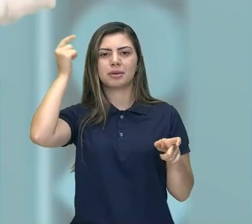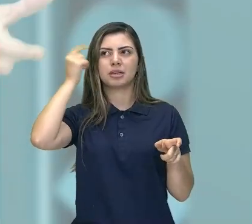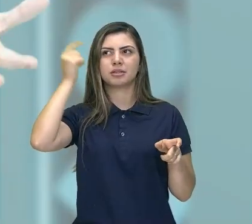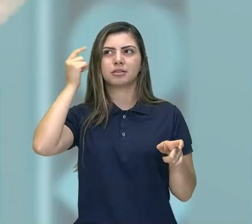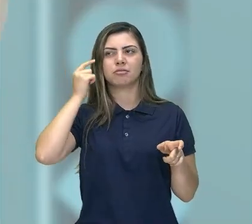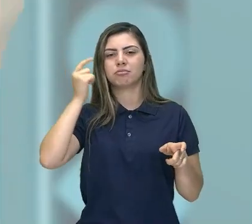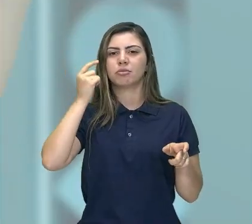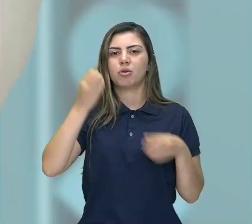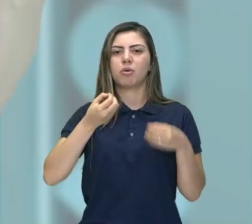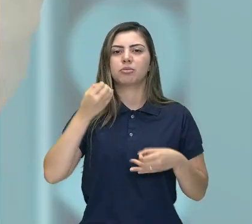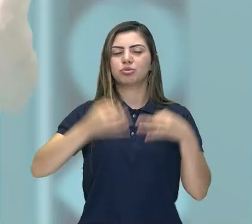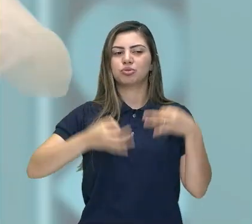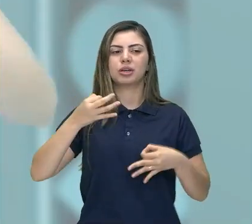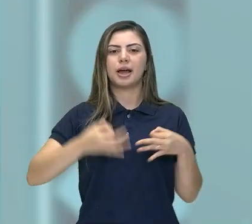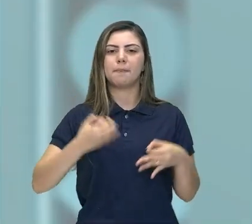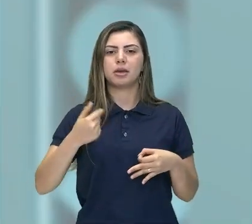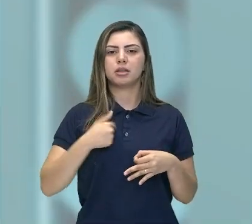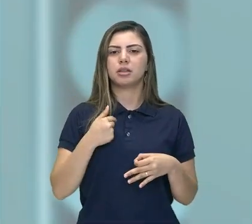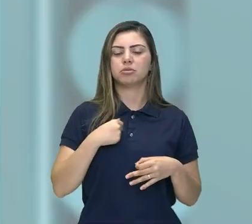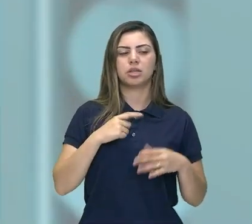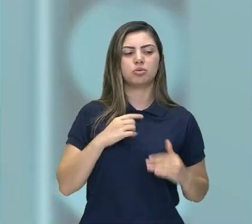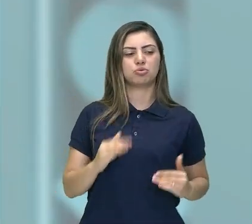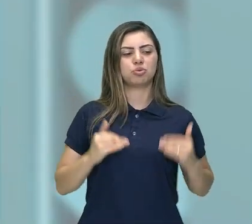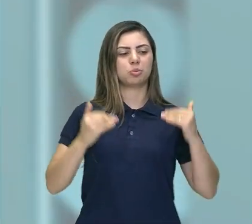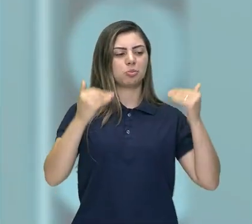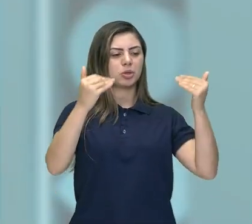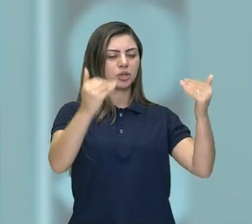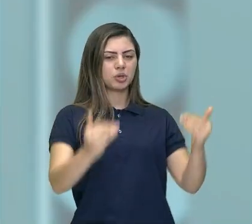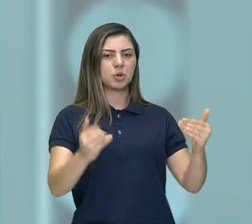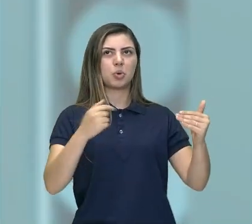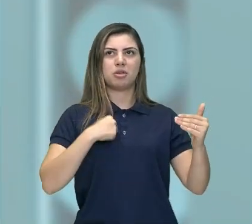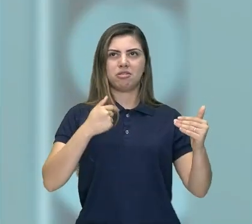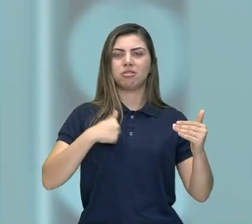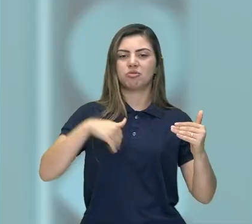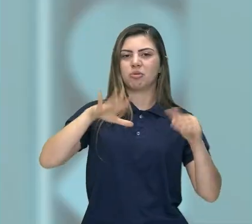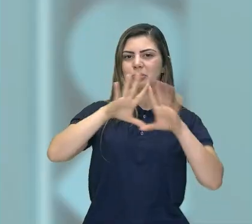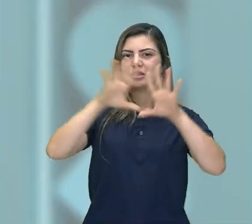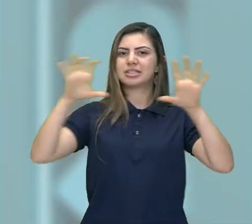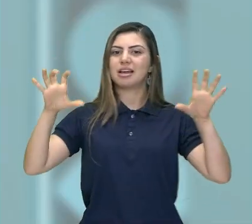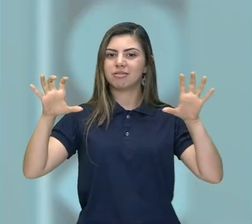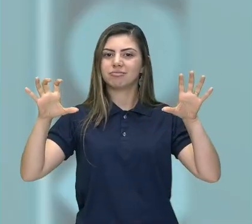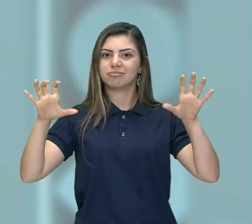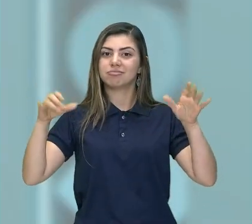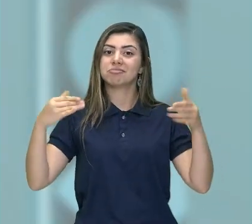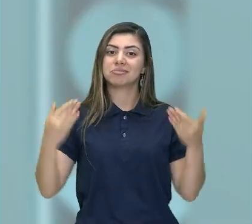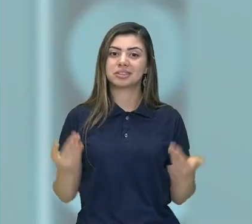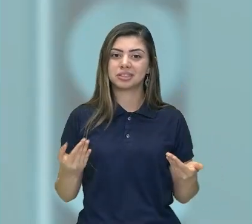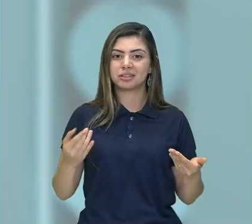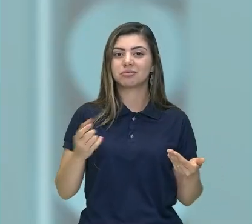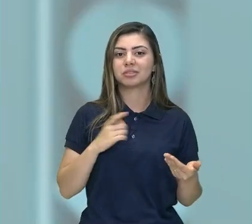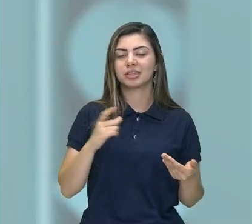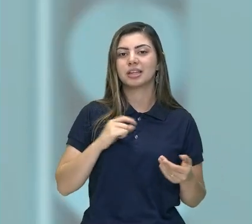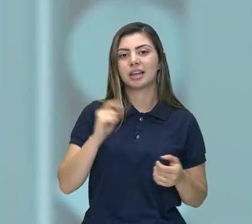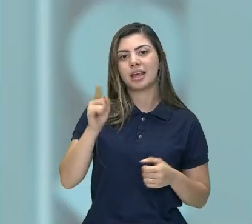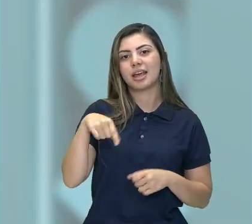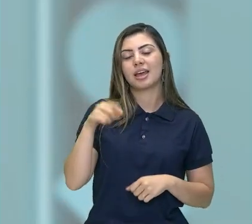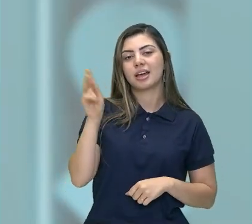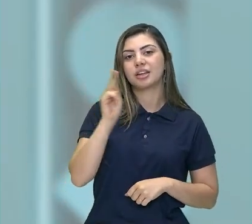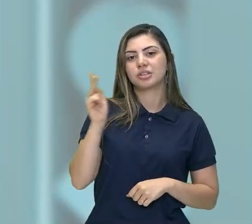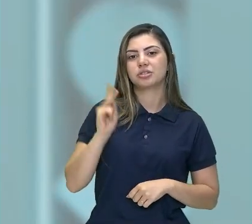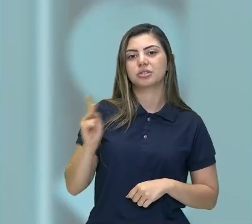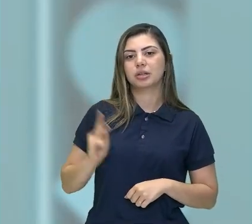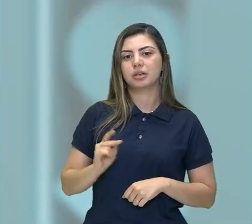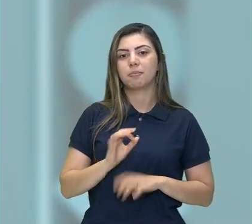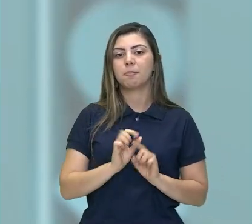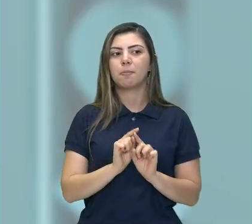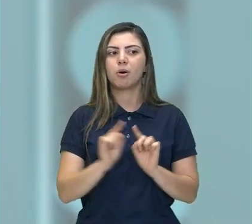vão ter, né, porque eu tenho título, eu vou passar direto para o céu, porque esse é basicamente o final do Alto da Compadecida, sendo que as